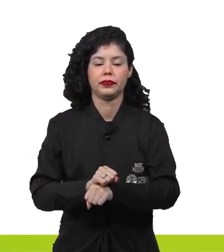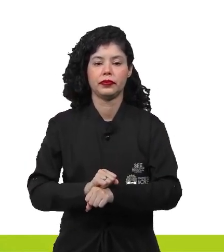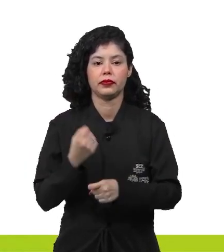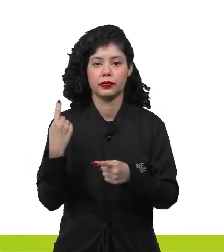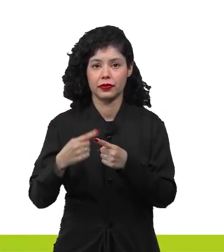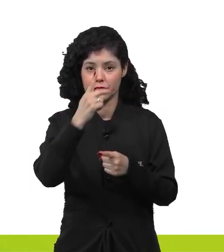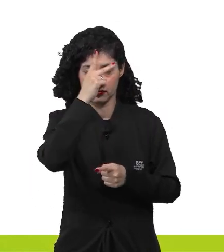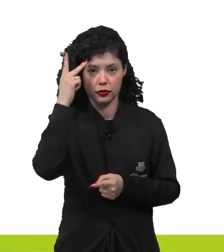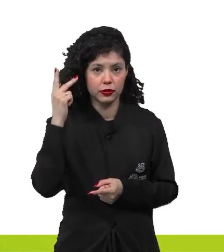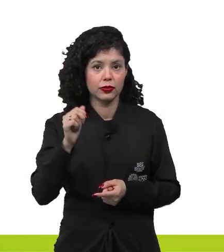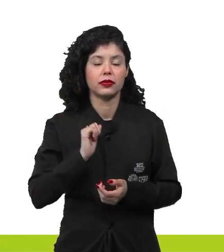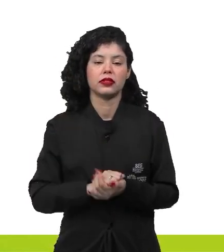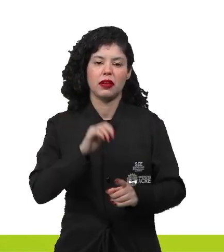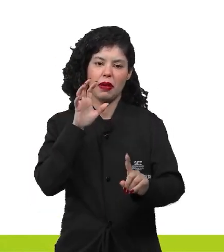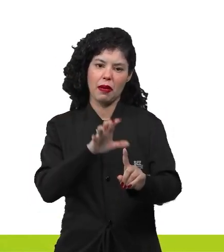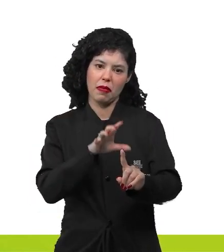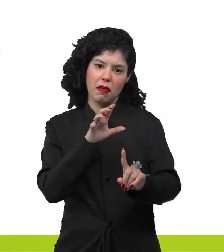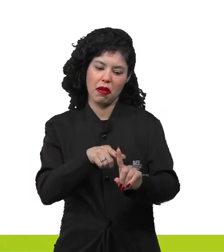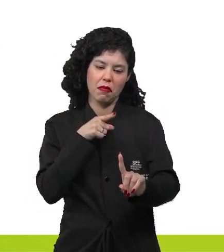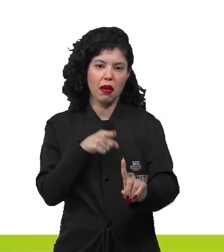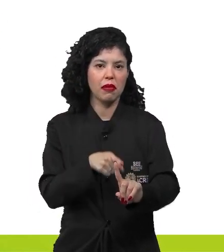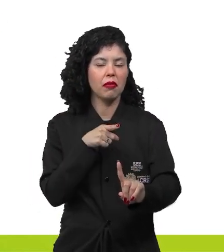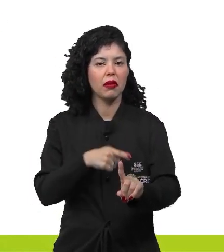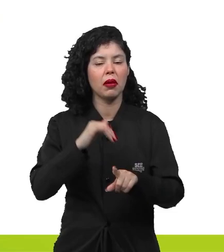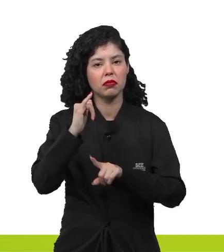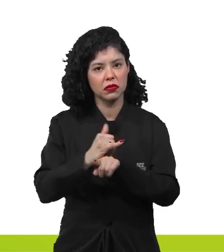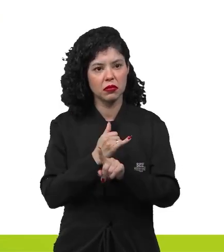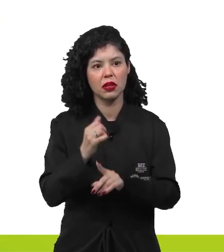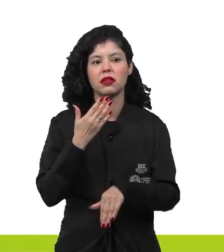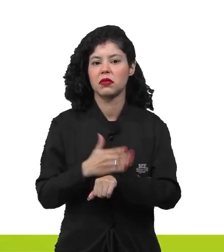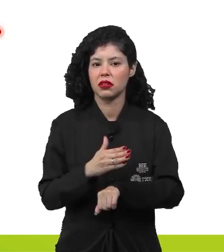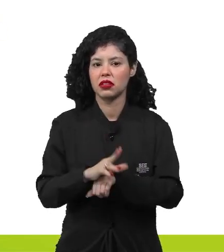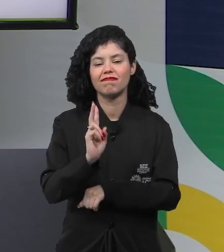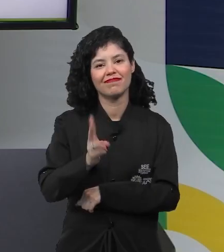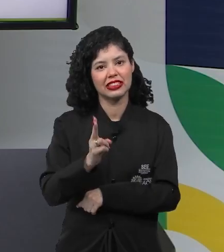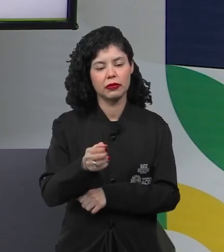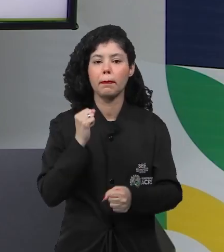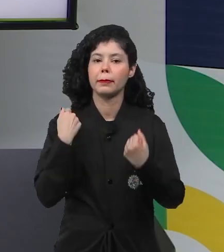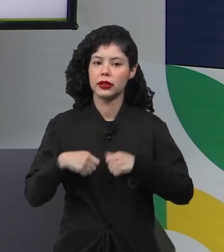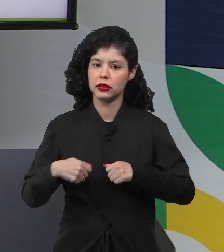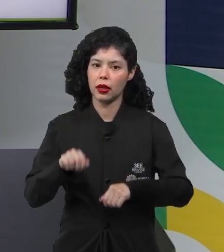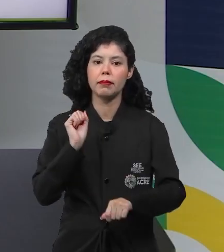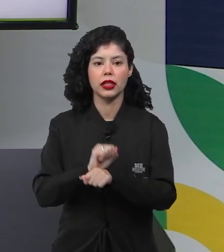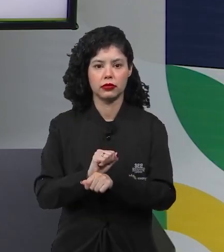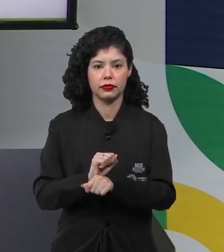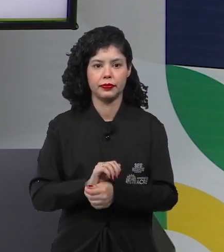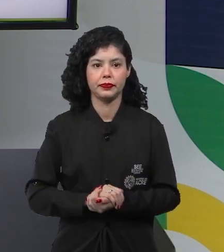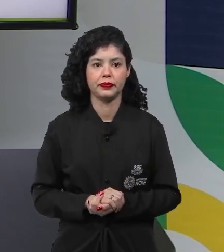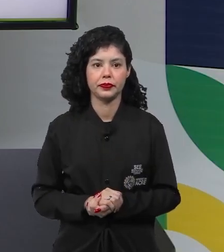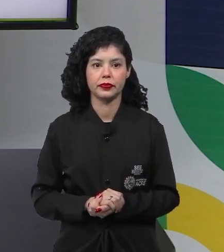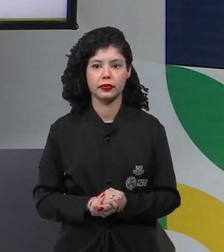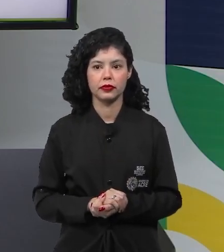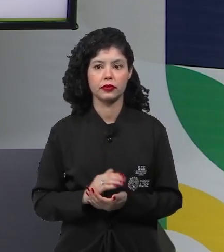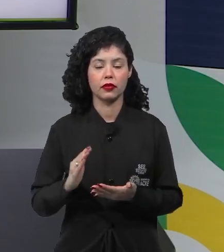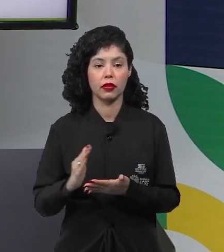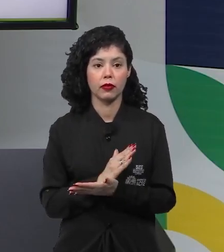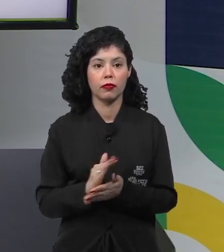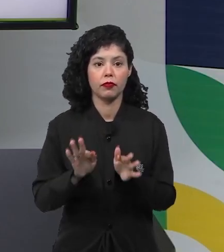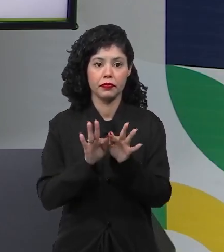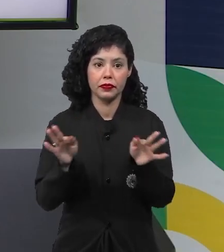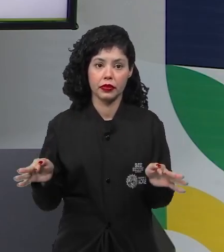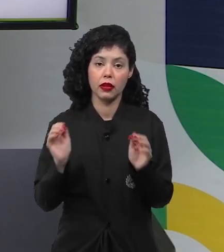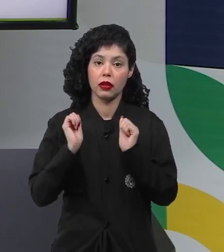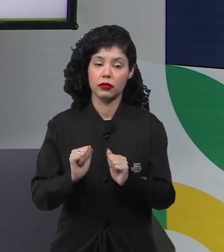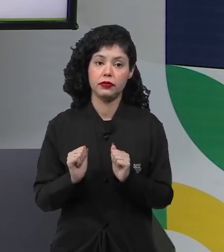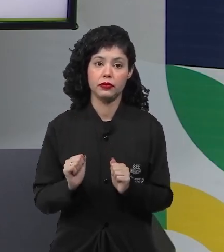que praticam bullying, que fazem essa prática, elas devem parar. Nós temos também algumas frases